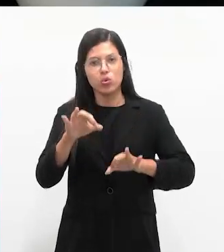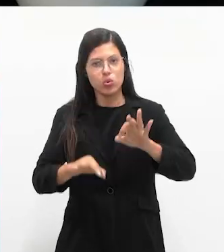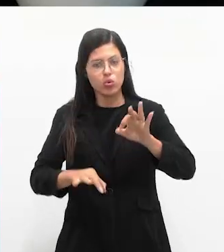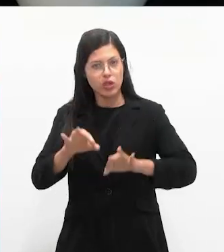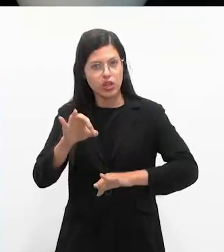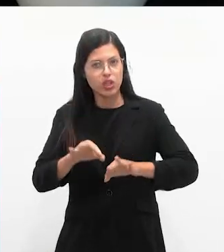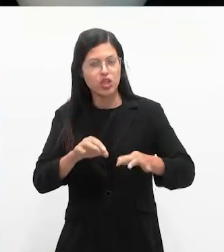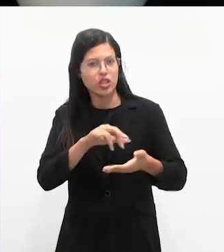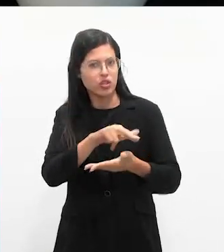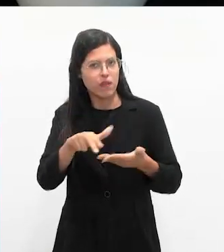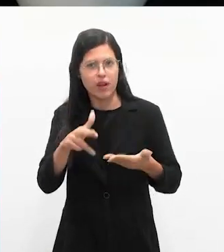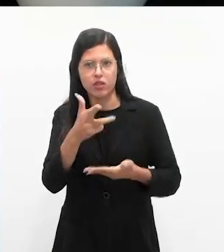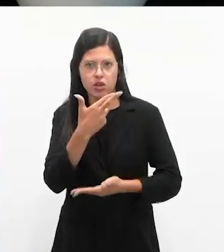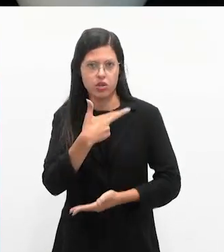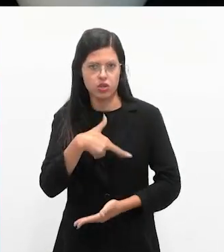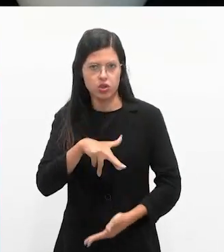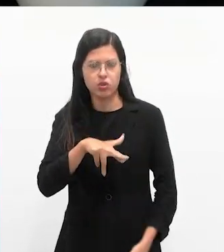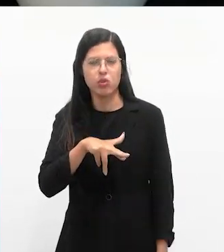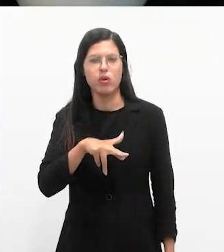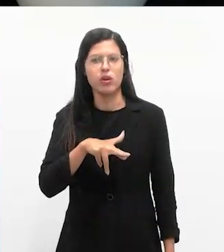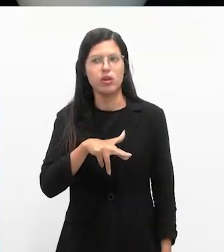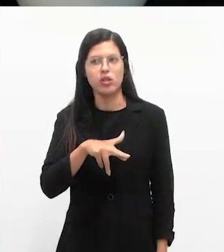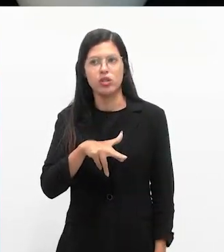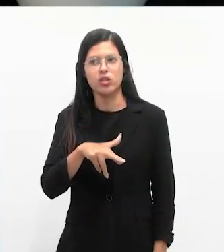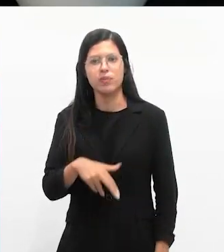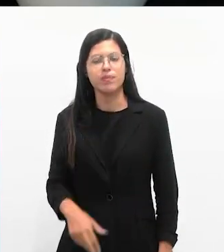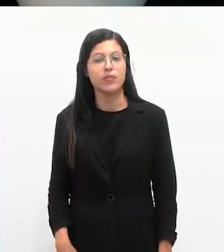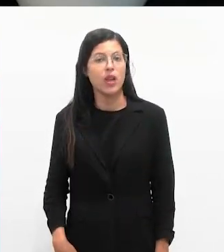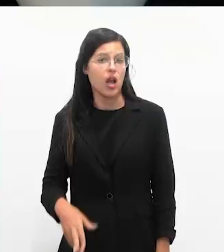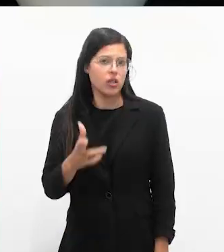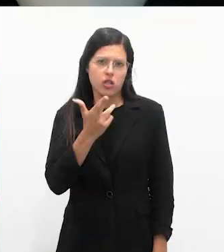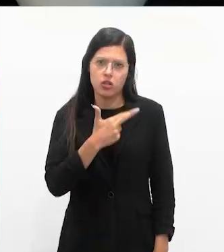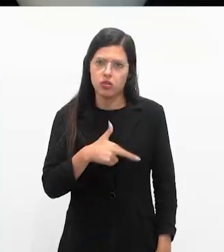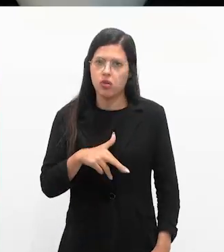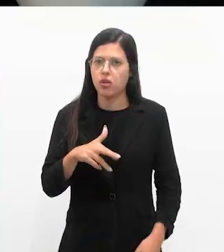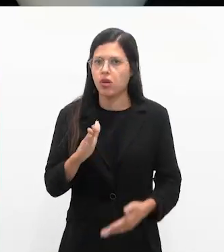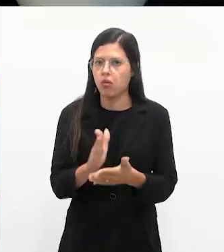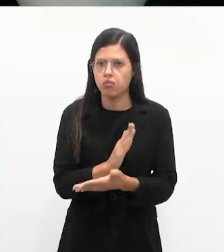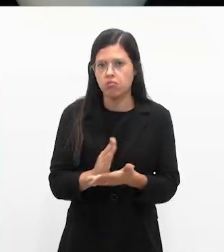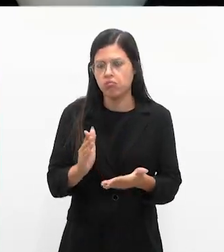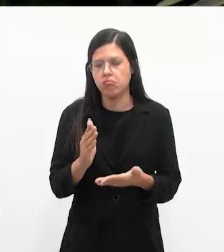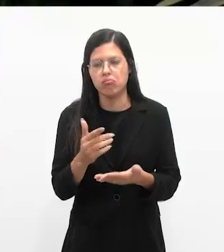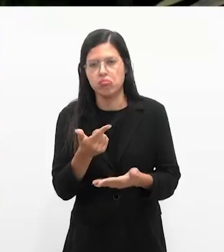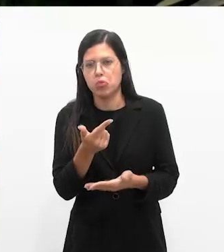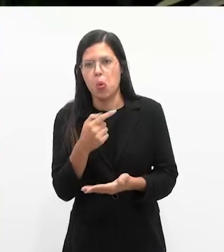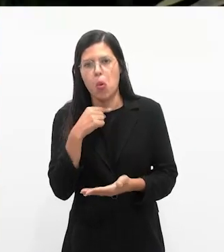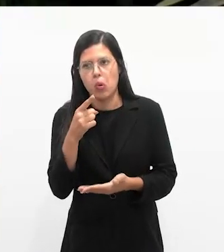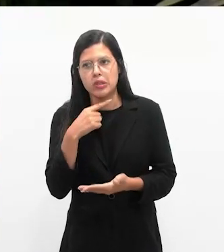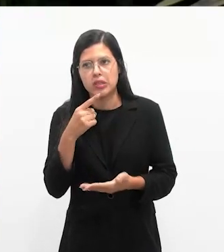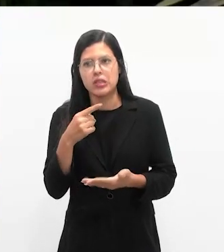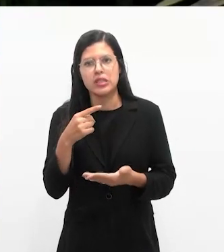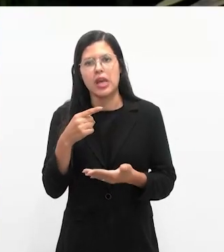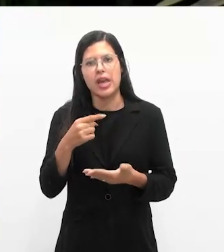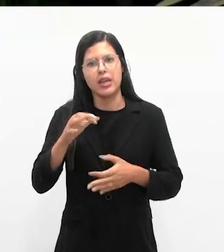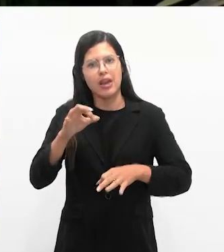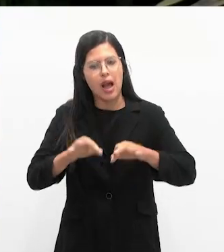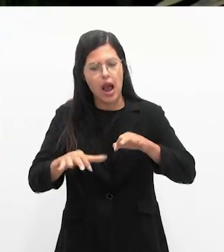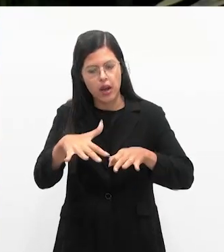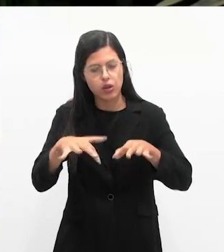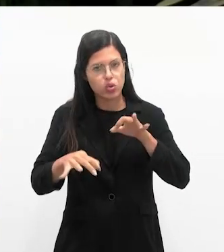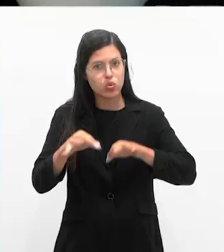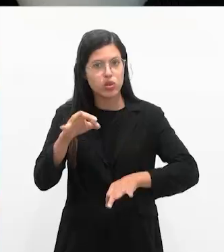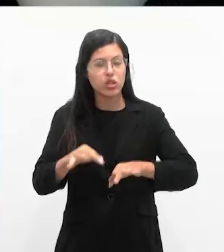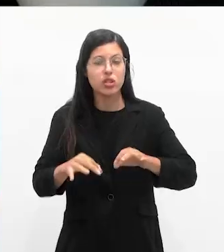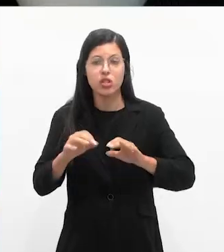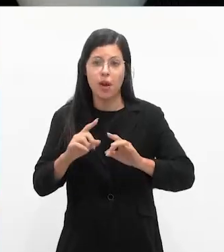jurídica interreligiosa. Para quê? Para que aquelas religiões que não têm condições de se defender em algum caso, todos